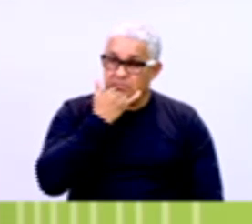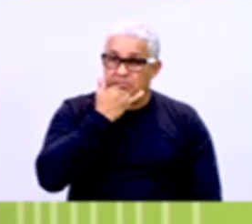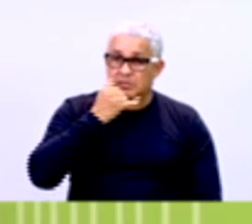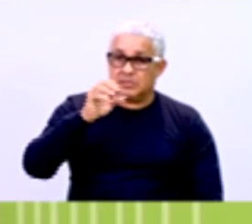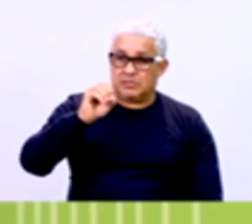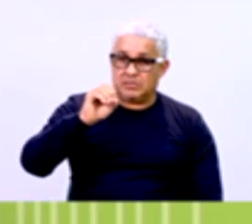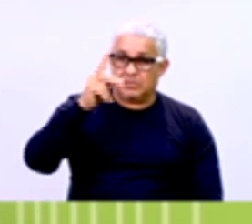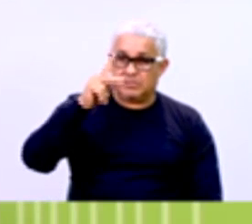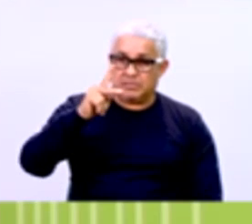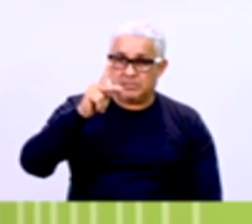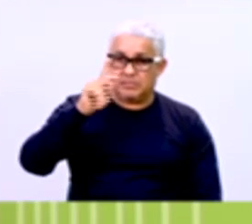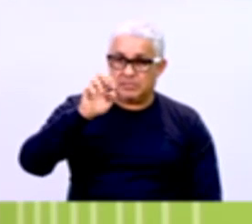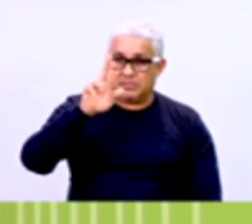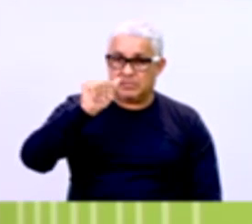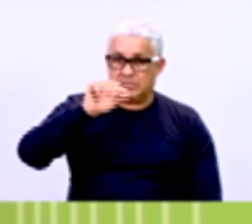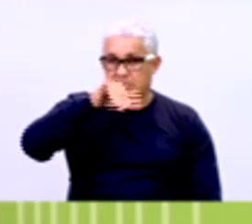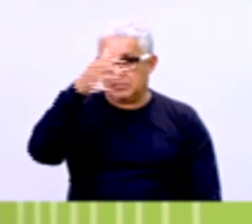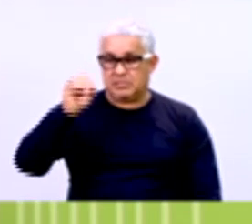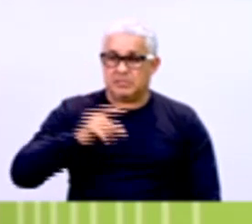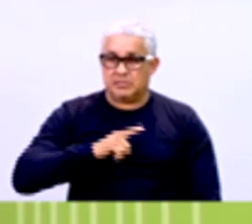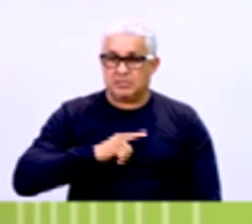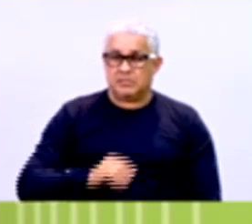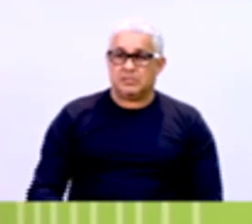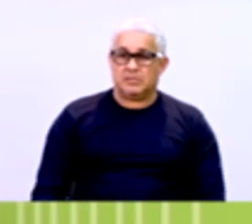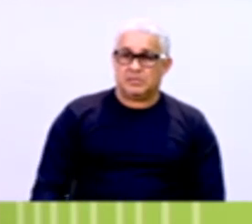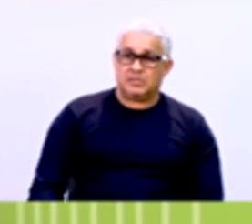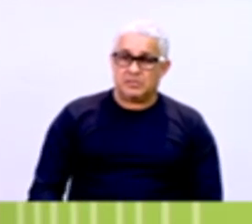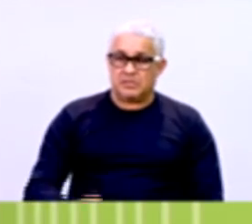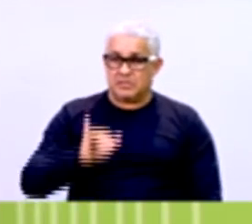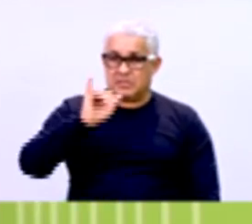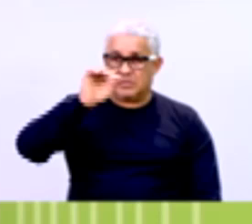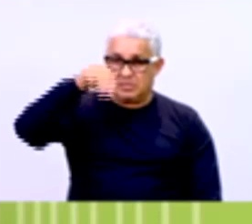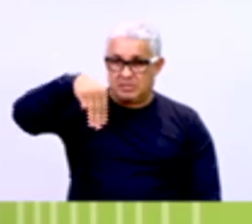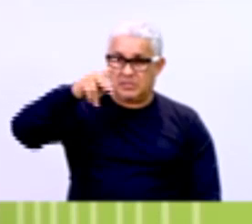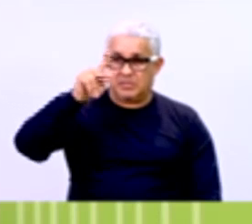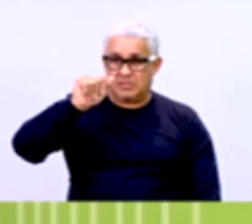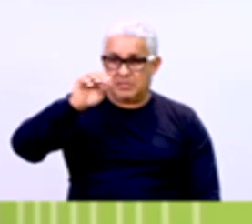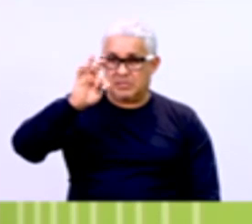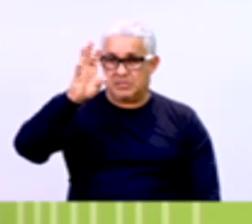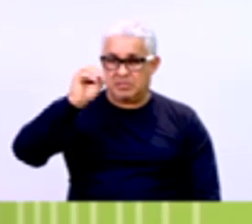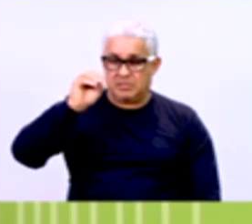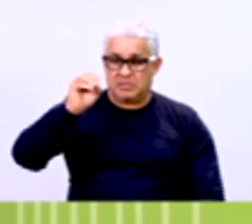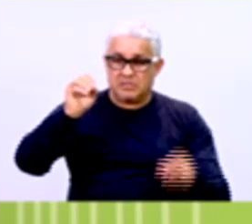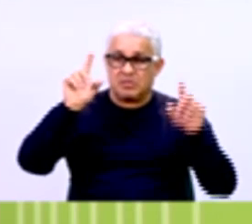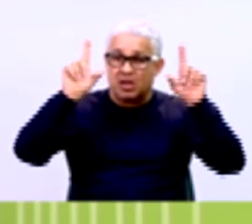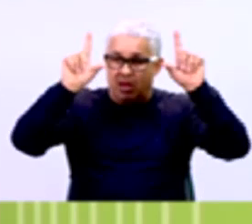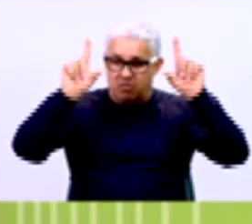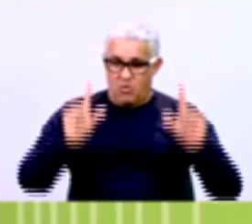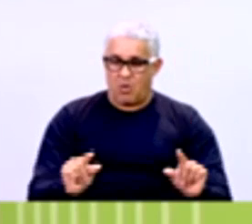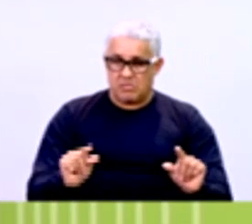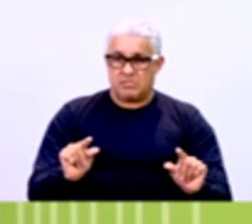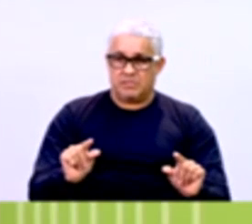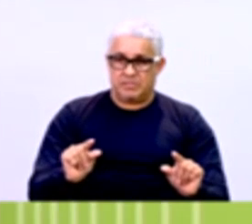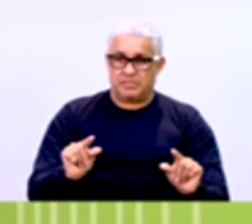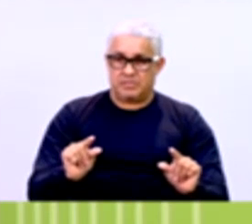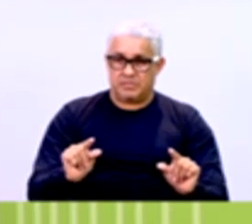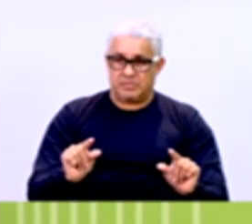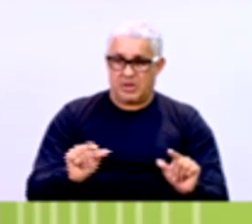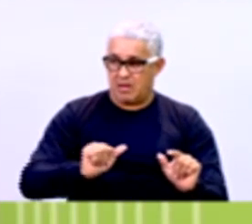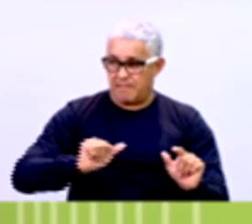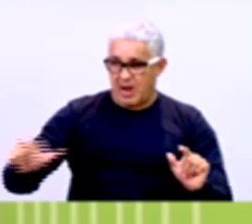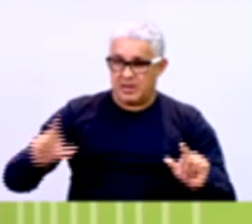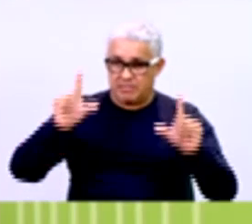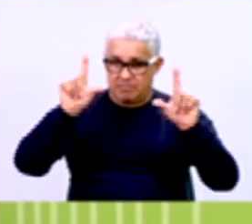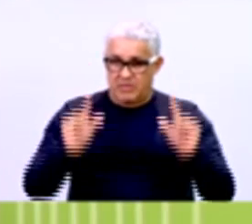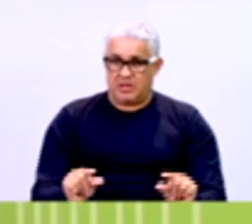existe vamos dizer assim, que o impacto é mínimo, não é tão intenso, né? Ele é menor do que nas outras etapas,